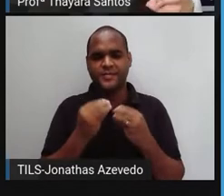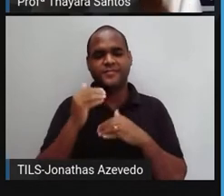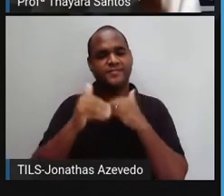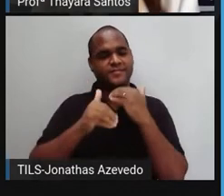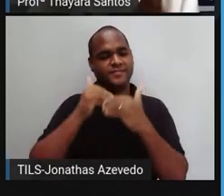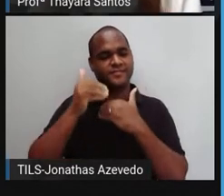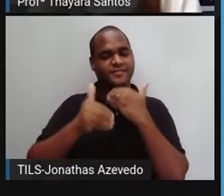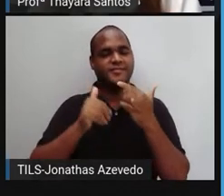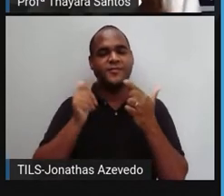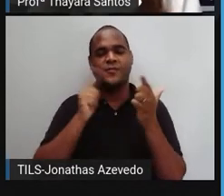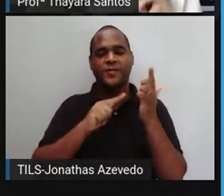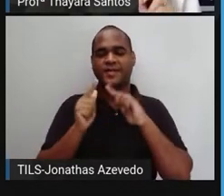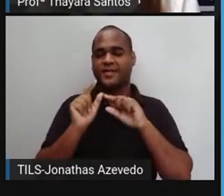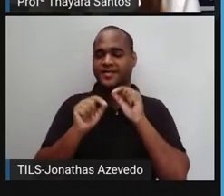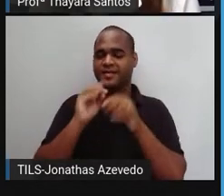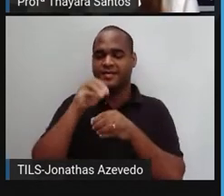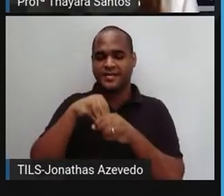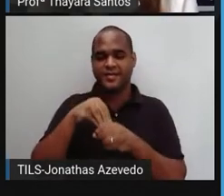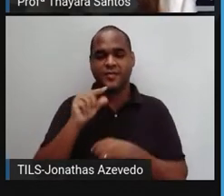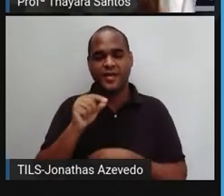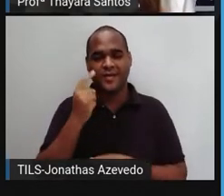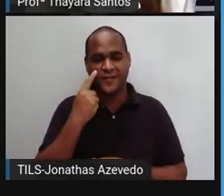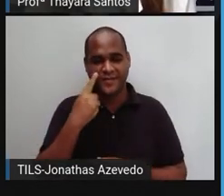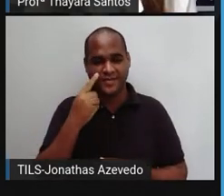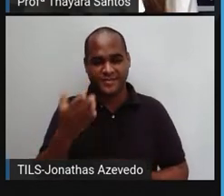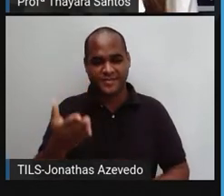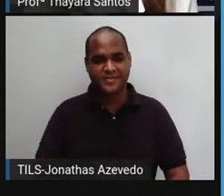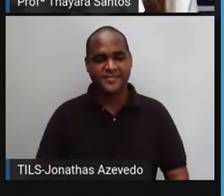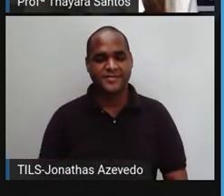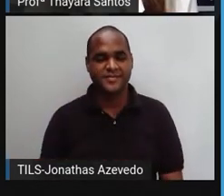acontece dentro da gente. Então, preste atenção aí.